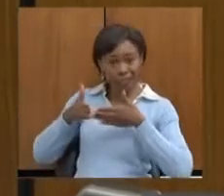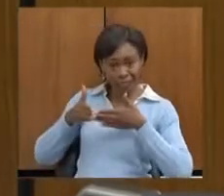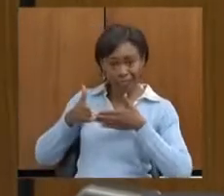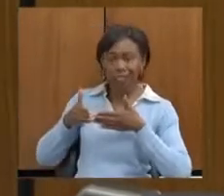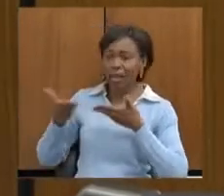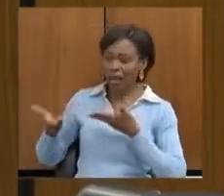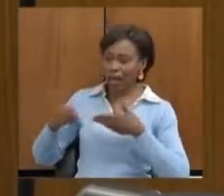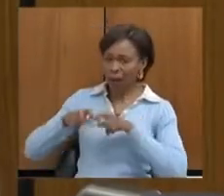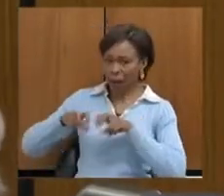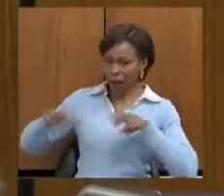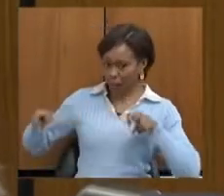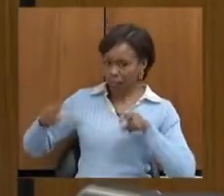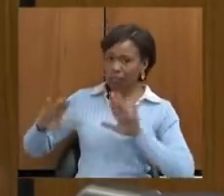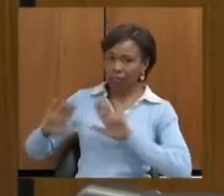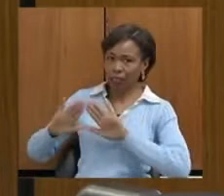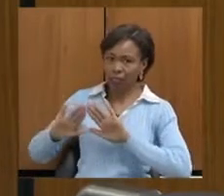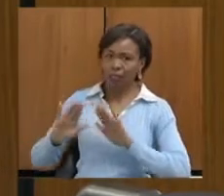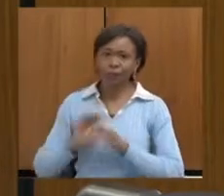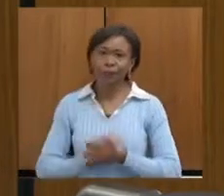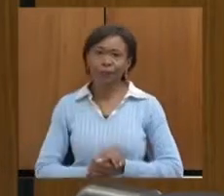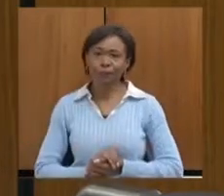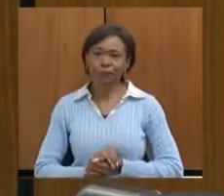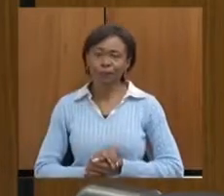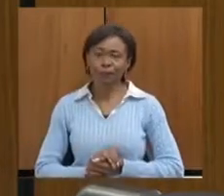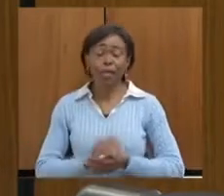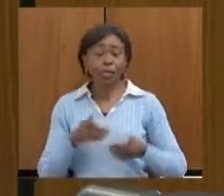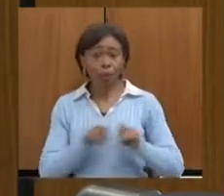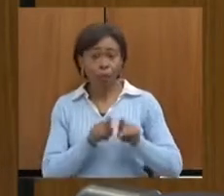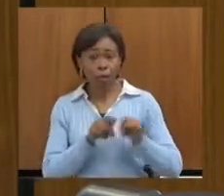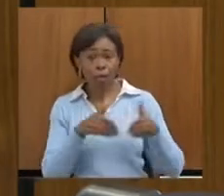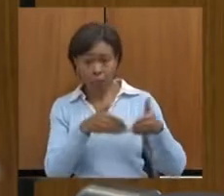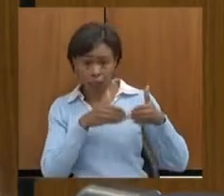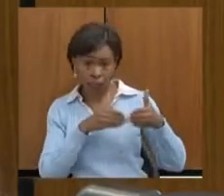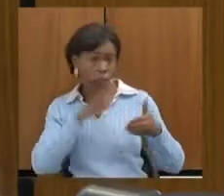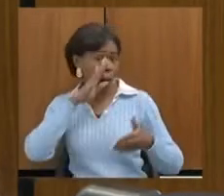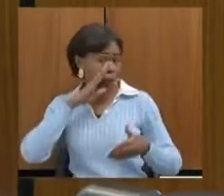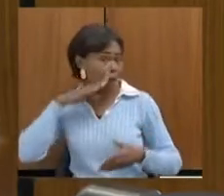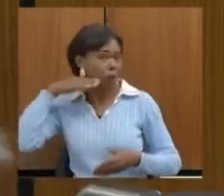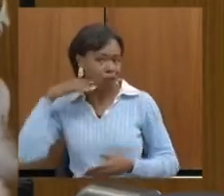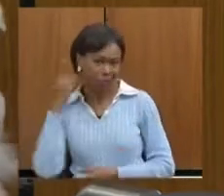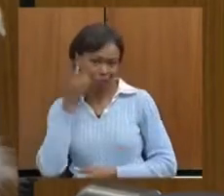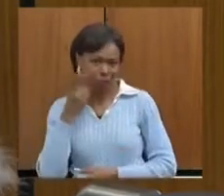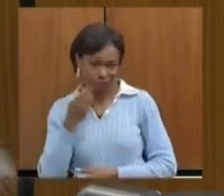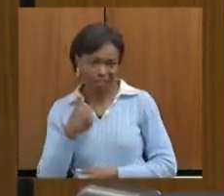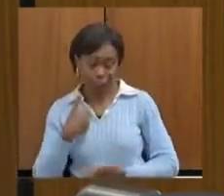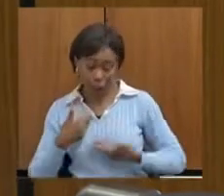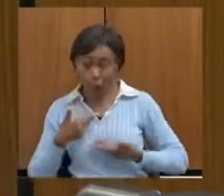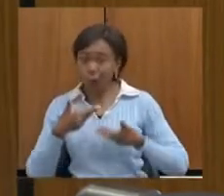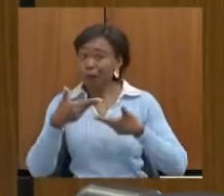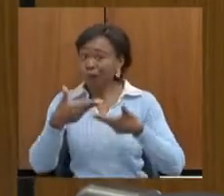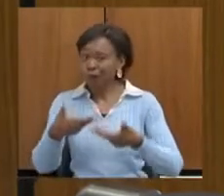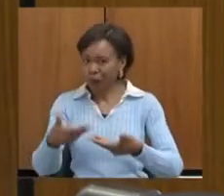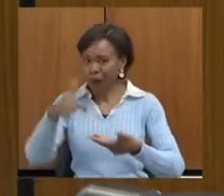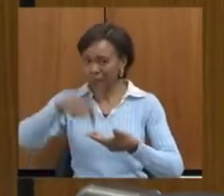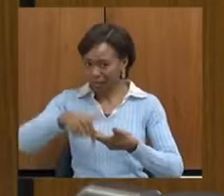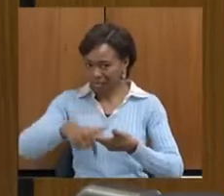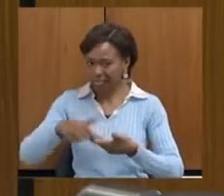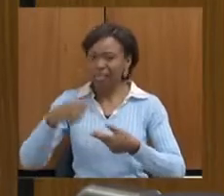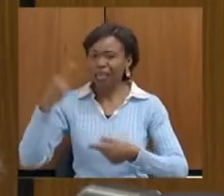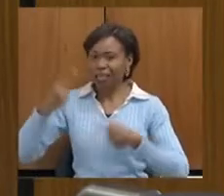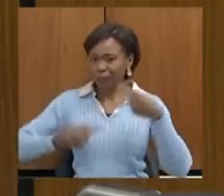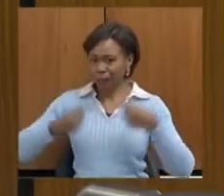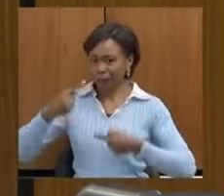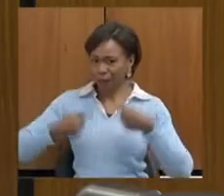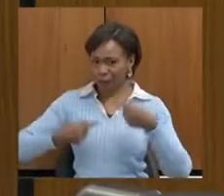né amiga do legislativo e e licença a Beatriz Cerqueira aqui convidou também né para essa mais esse